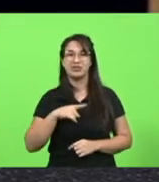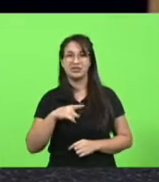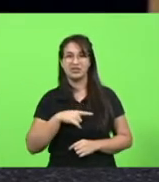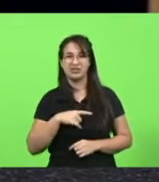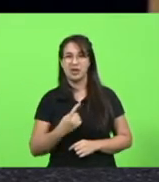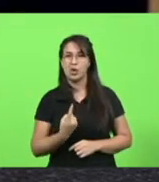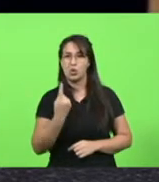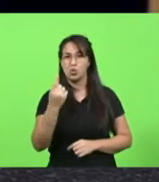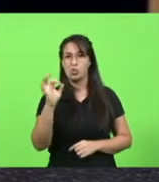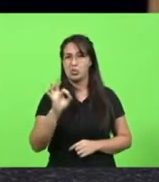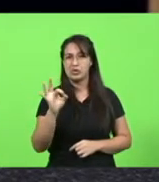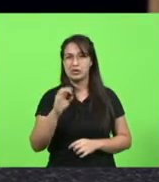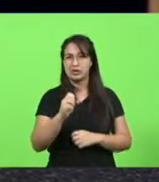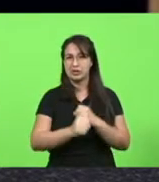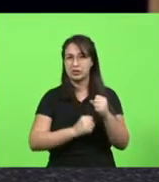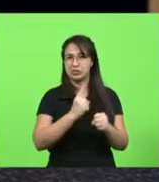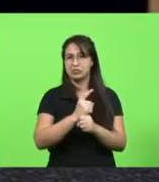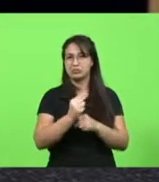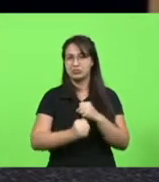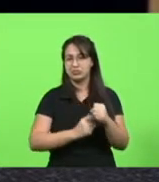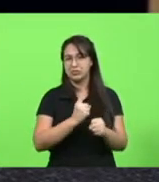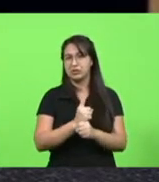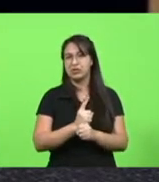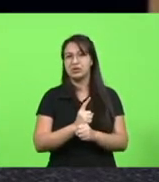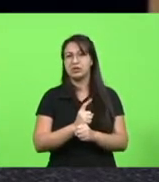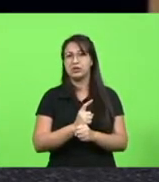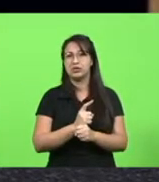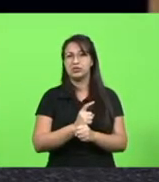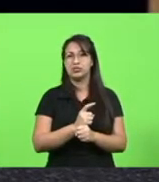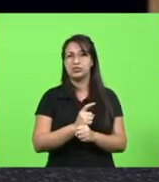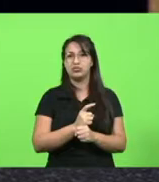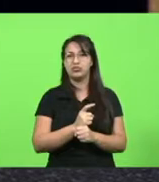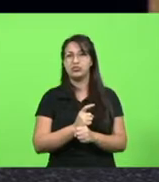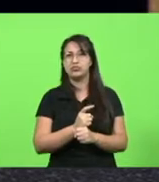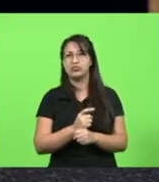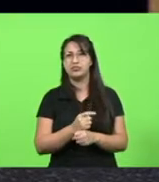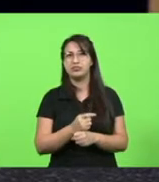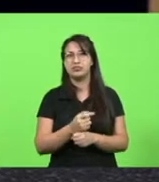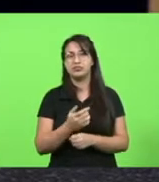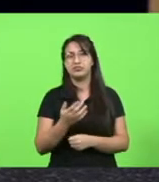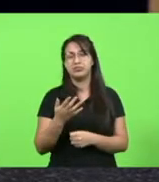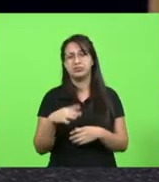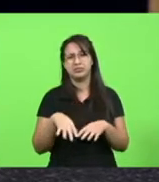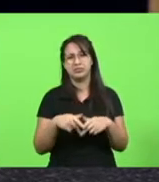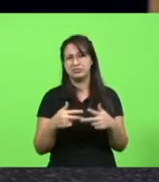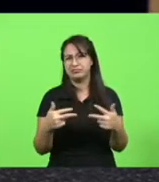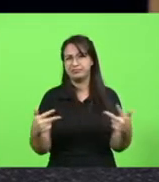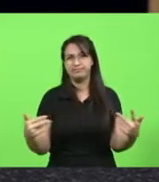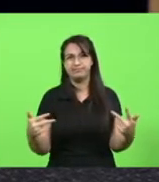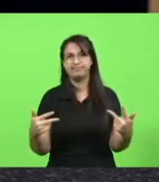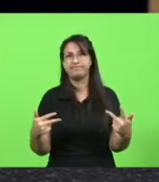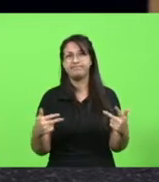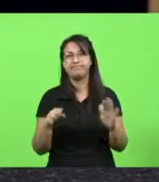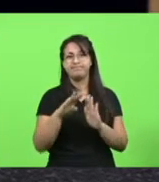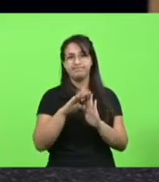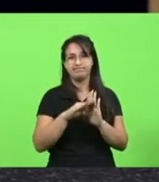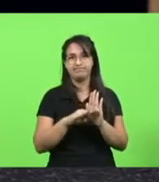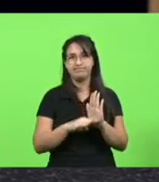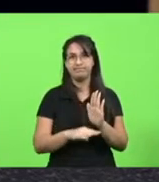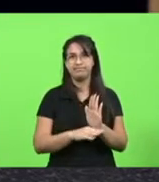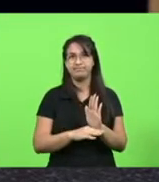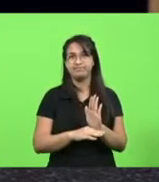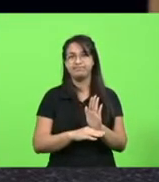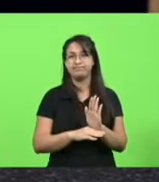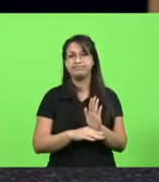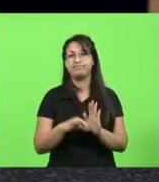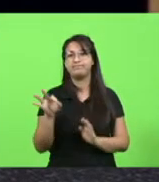1% ao ano, prazo de vencimento não inferior a 10 anos, enfim, uma série de questões relacionadas também ao